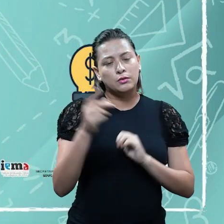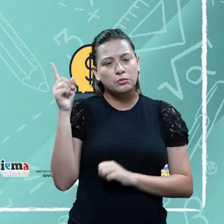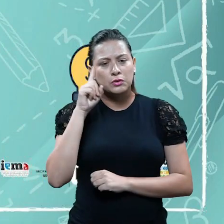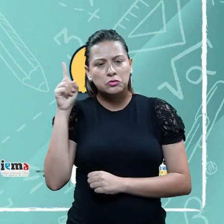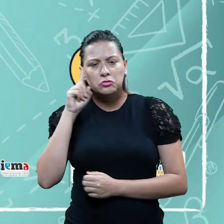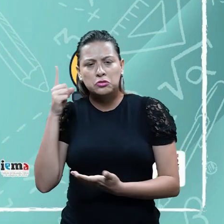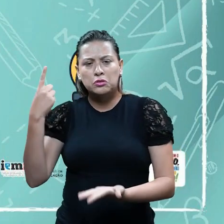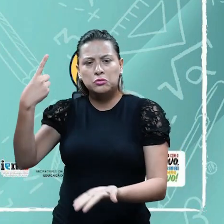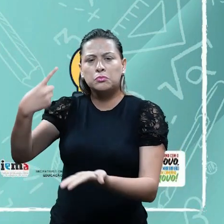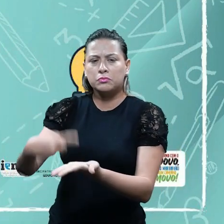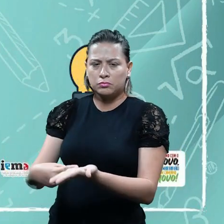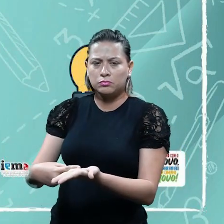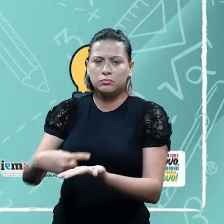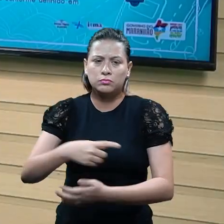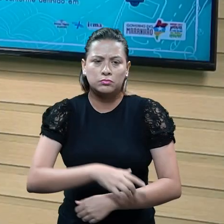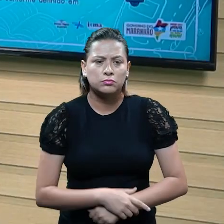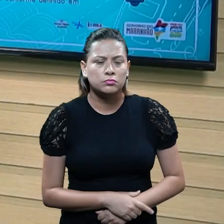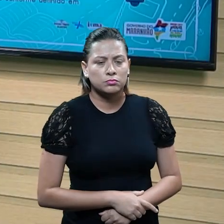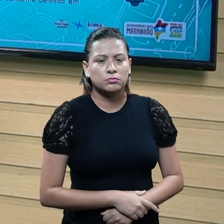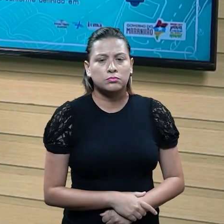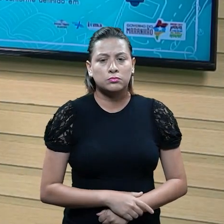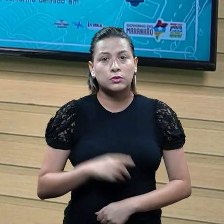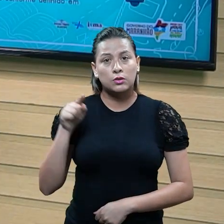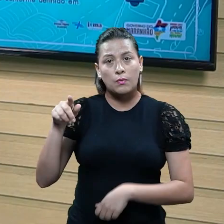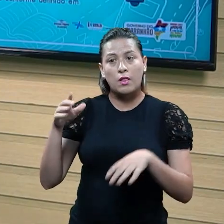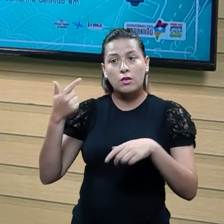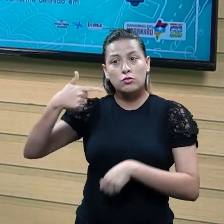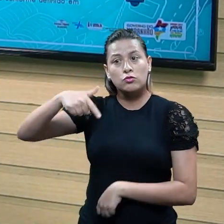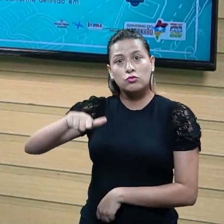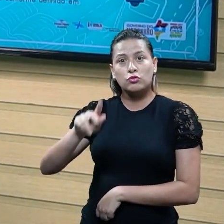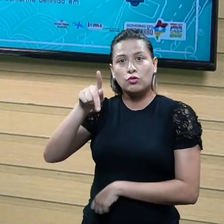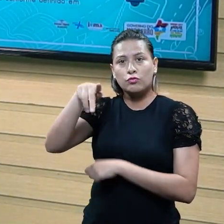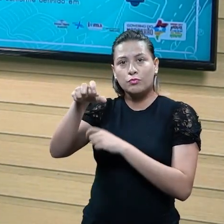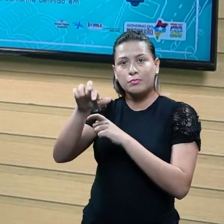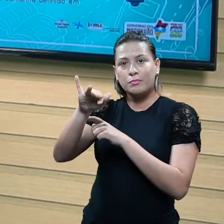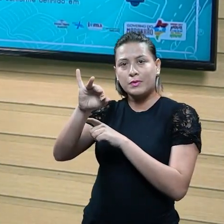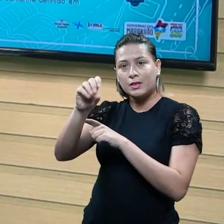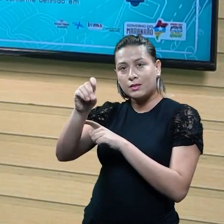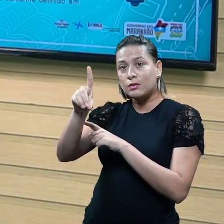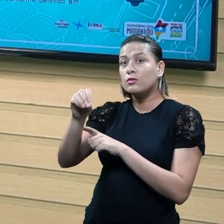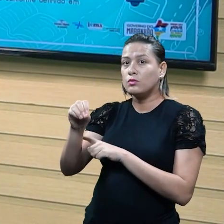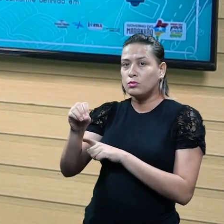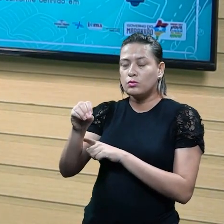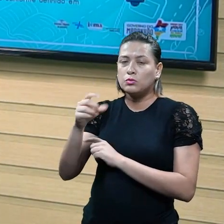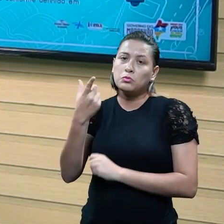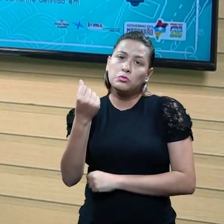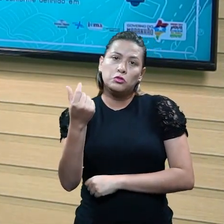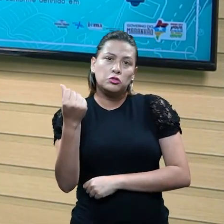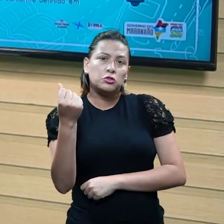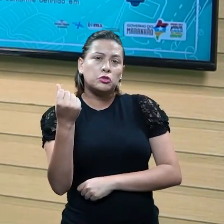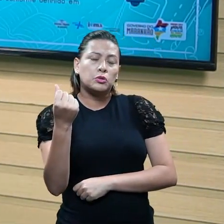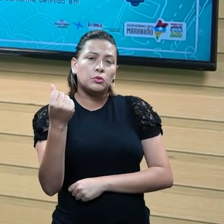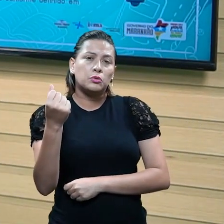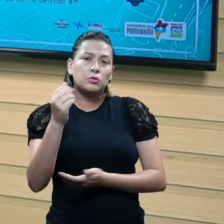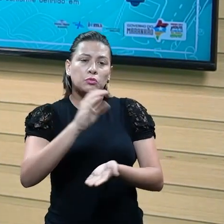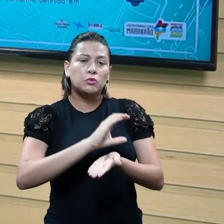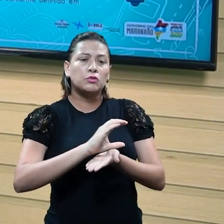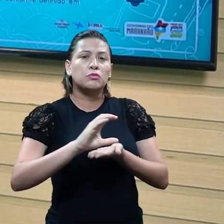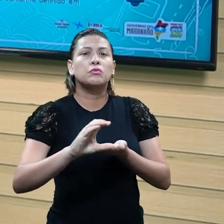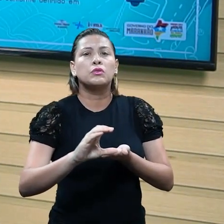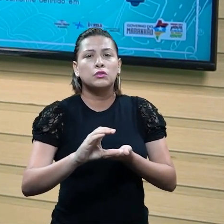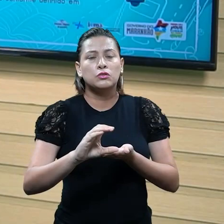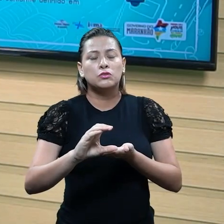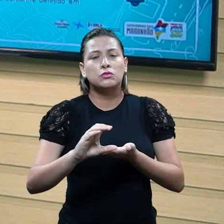só, aqui já está falando de novo de período. Então, qual foi o ingresso de dinheiro durante o período de um ano, até o final do ano, que é